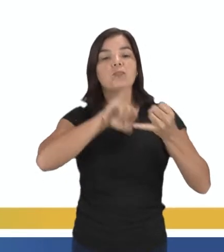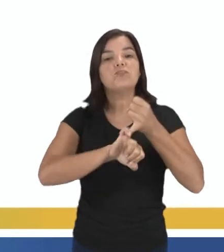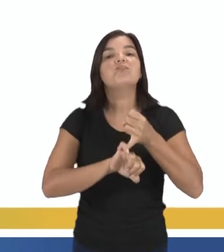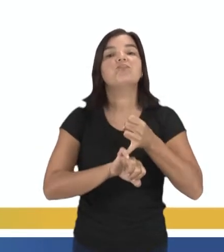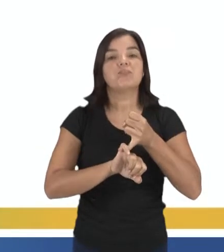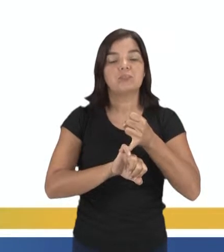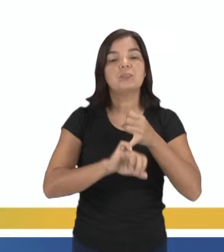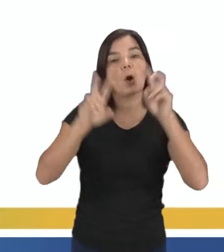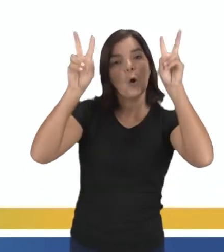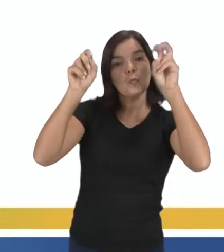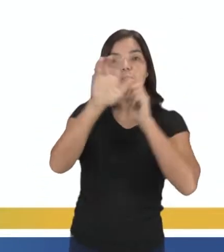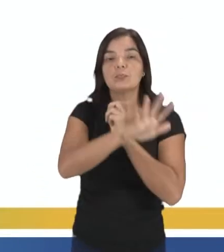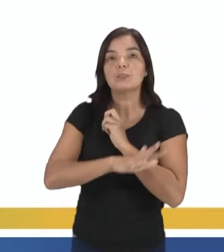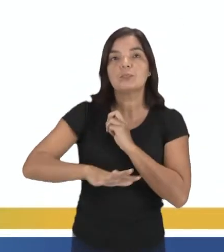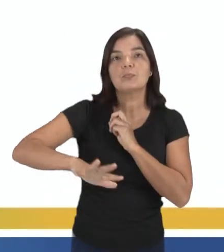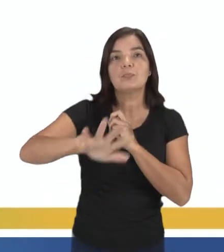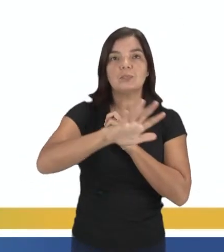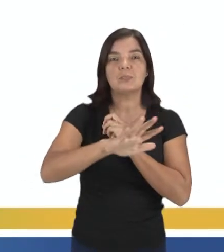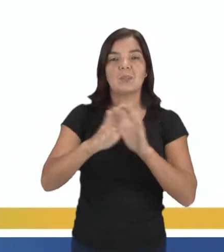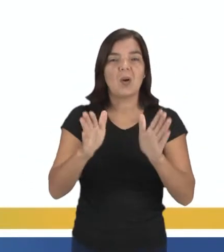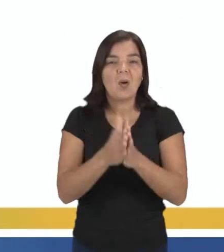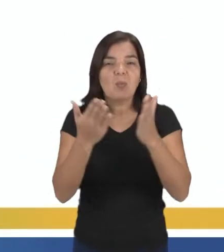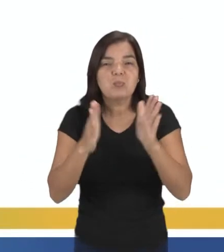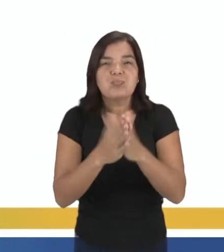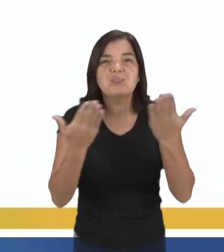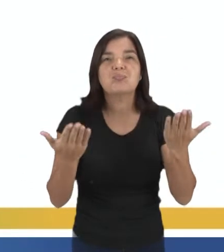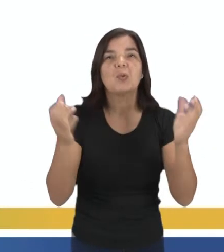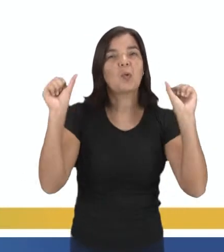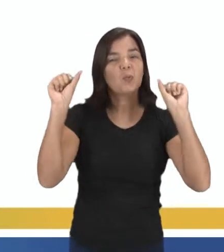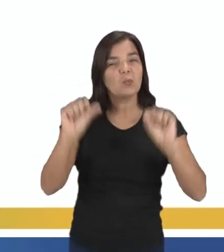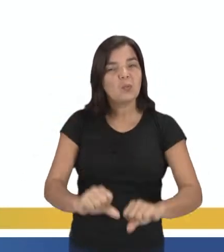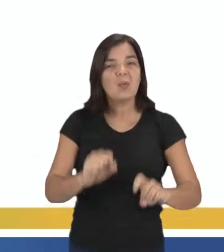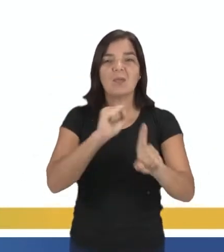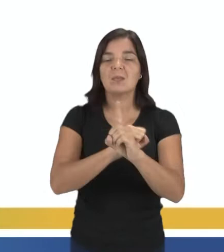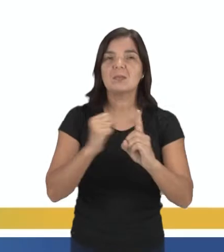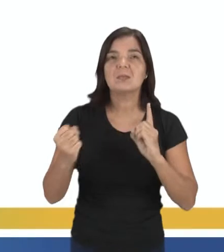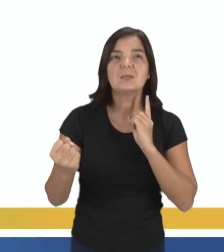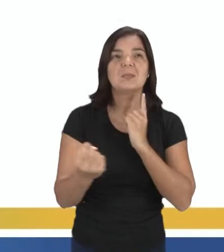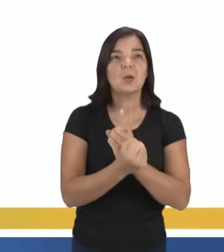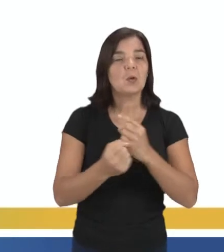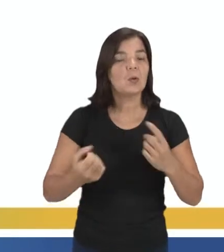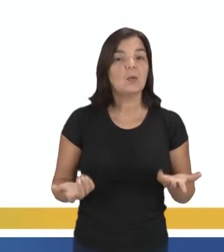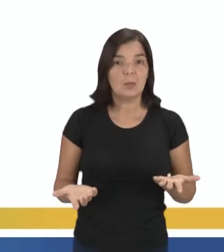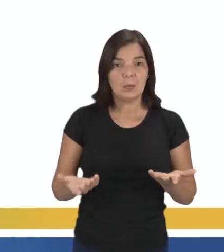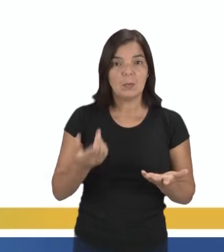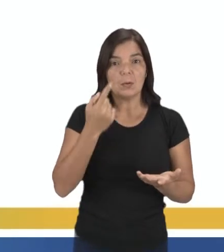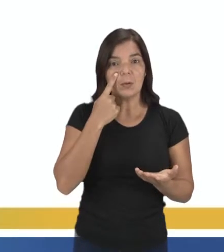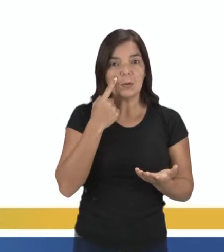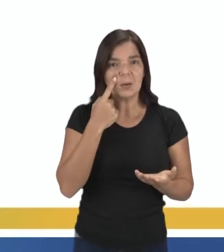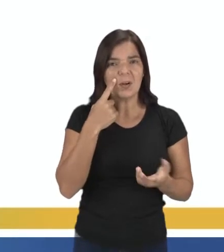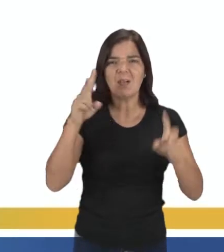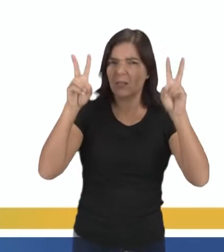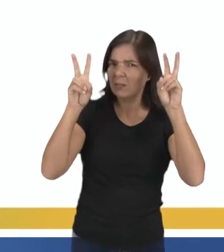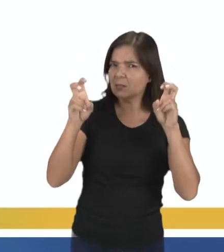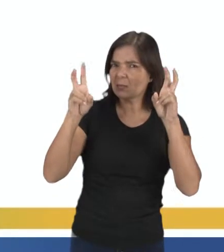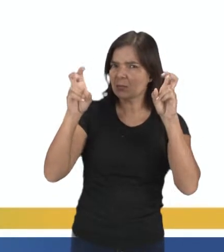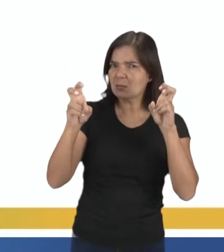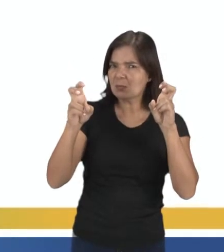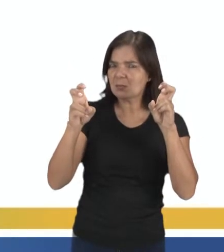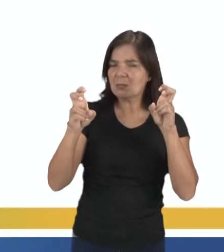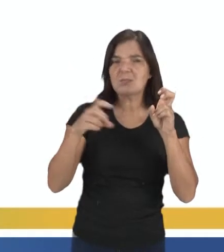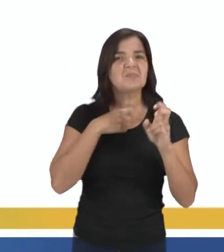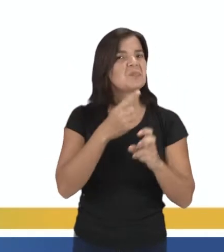tema universal, a miséria, o fracasso social. Então, veja bem, temáticas que